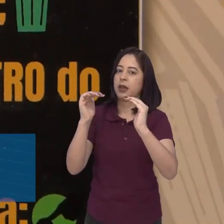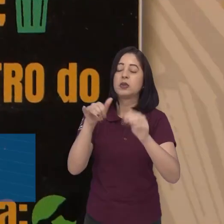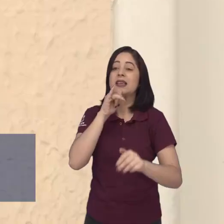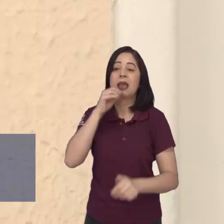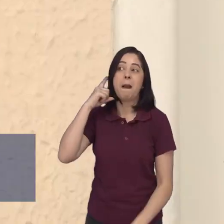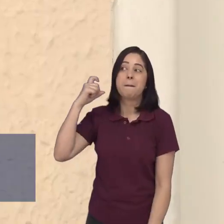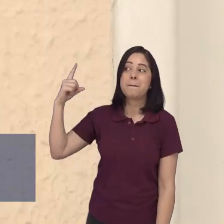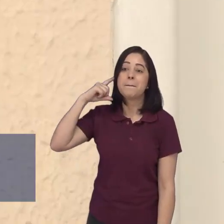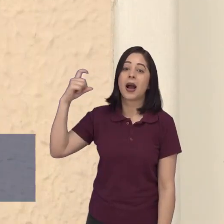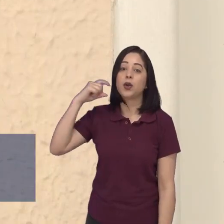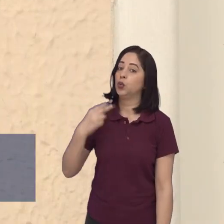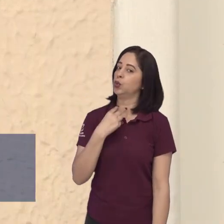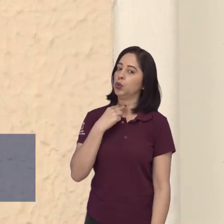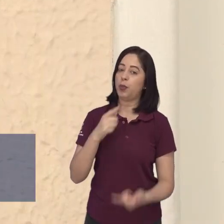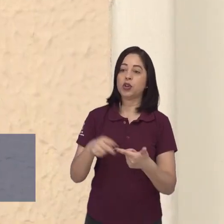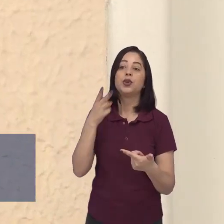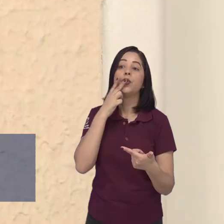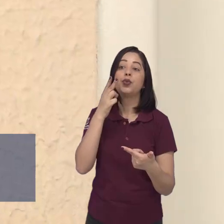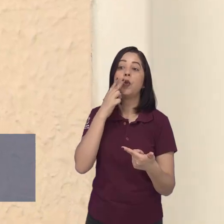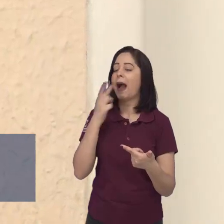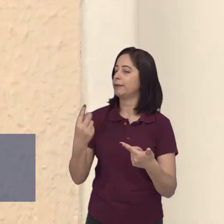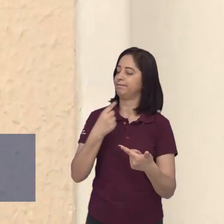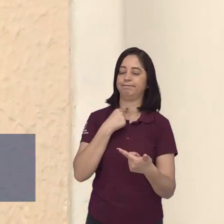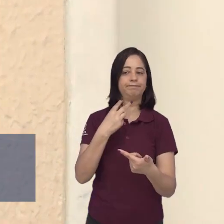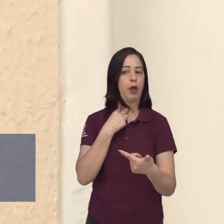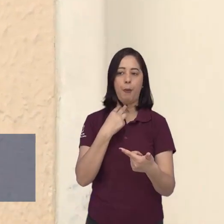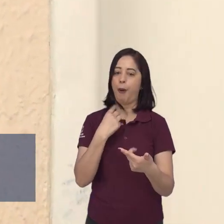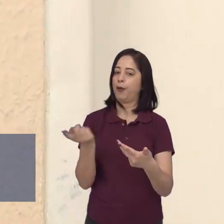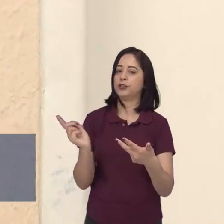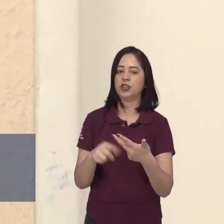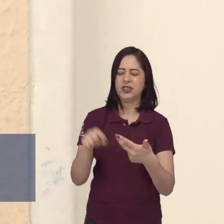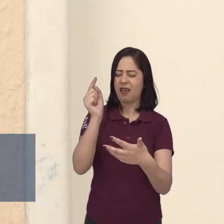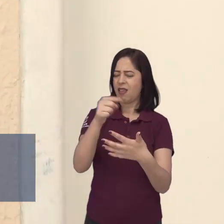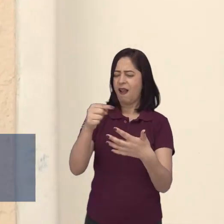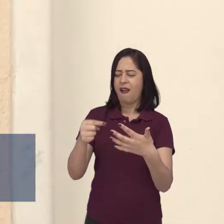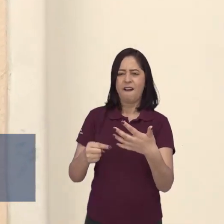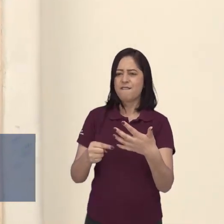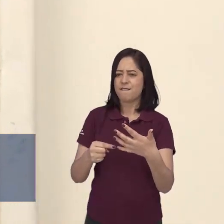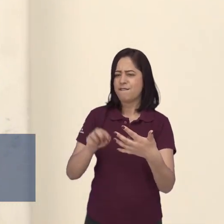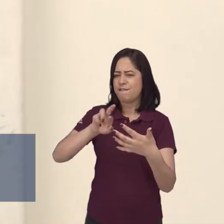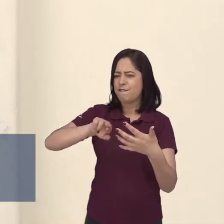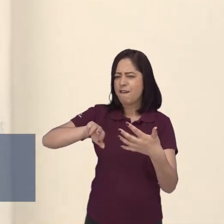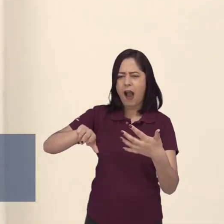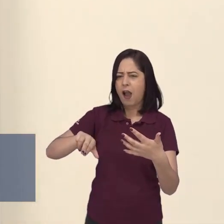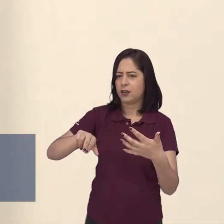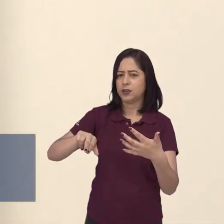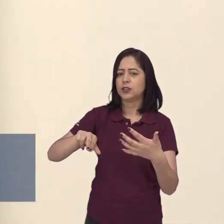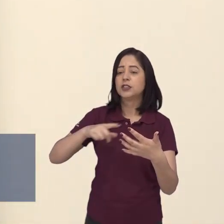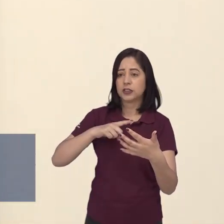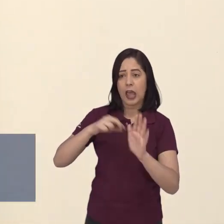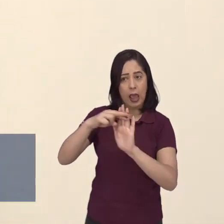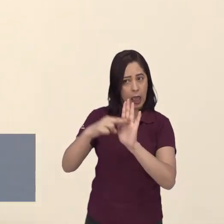clima da casa. Então, barulho depois das 10 horas não pode, fumar aqui não pode. Várias coisas não pode, porque